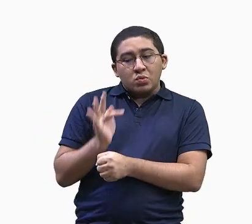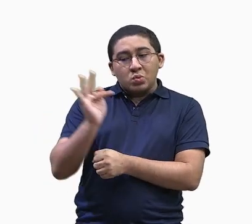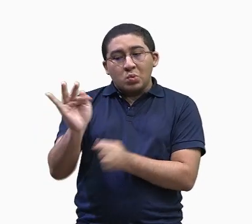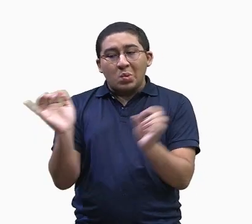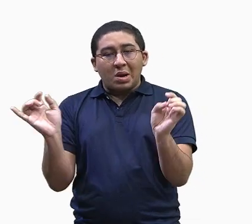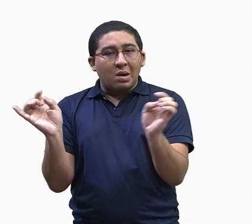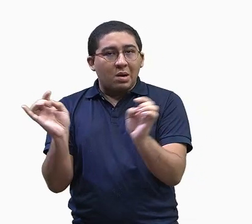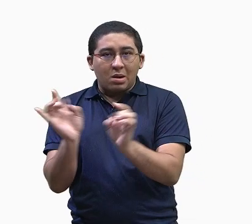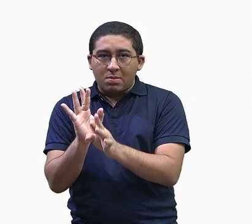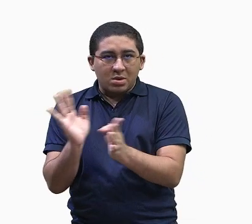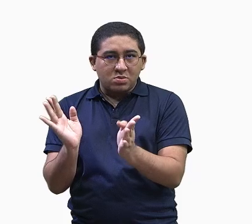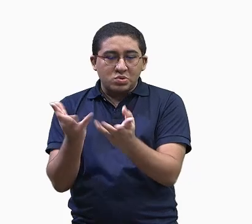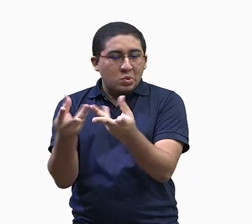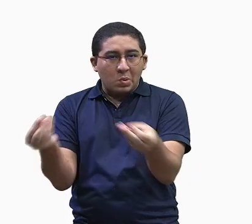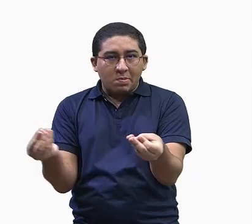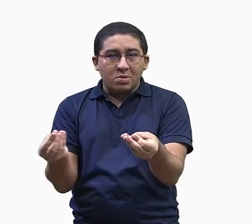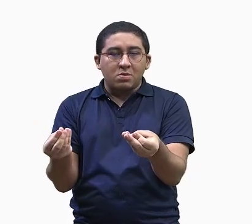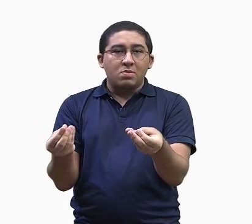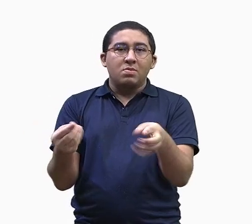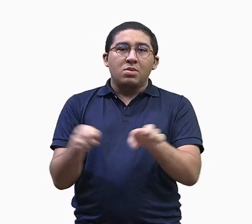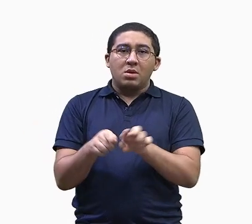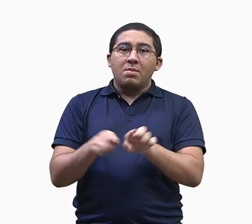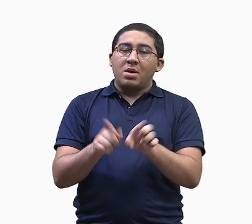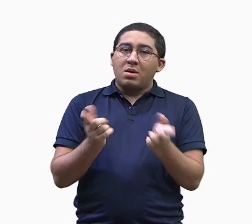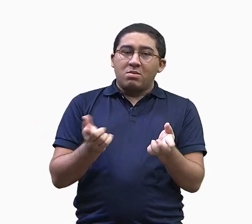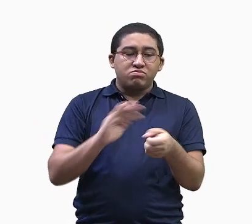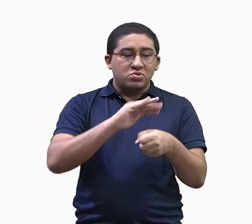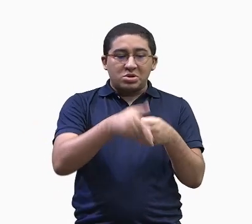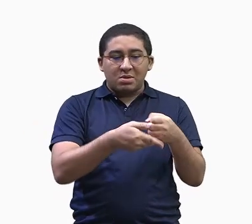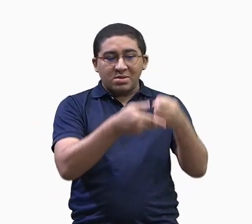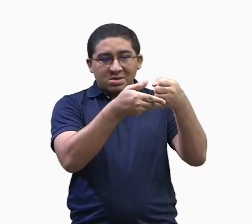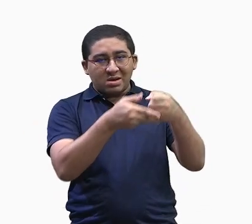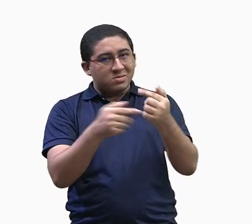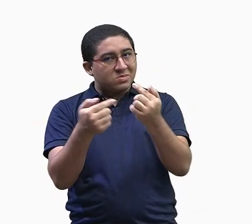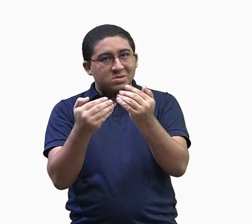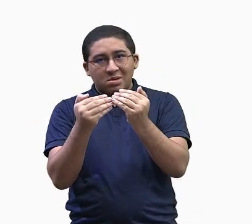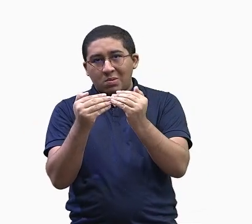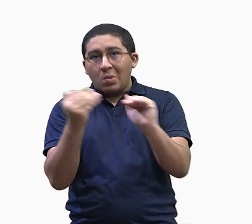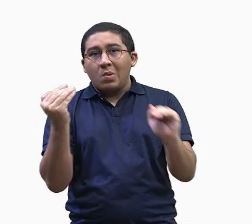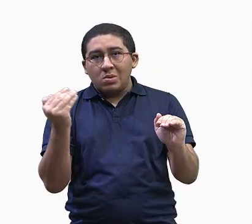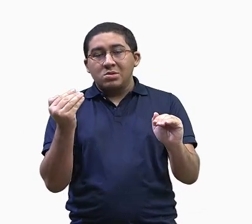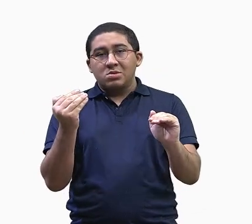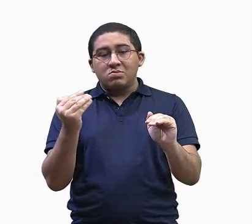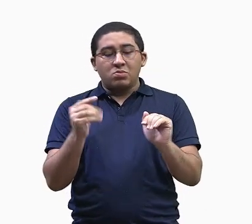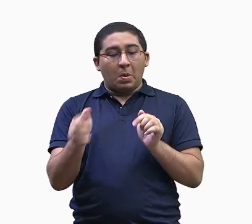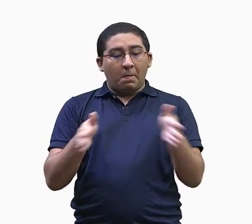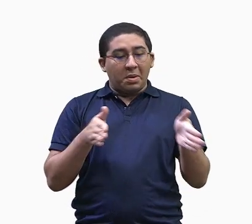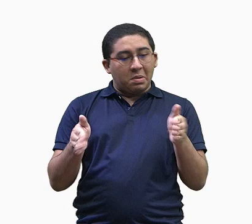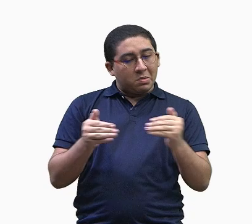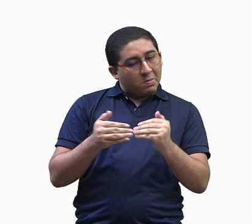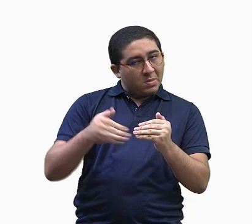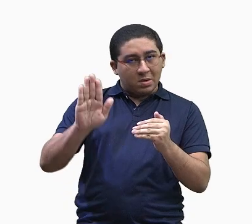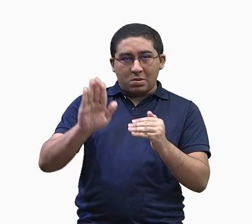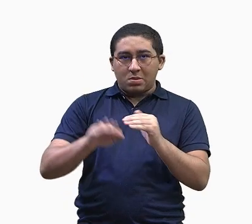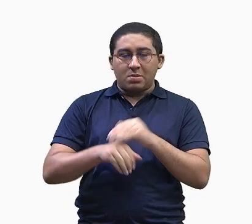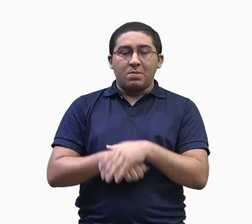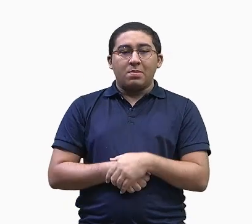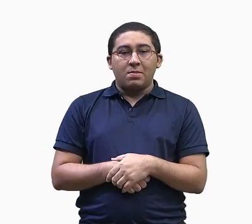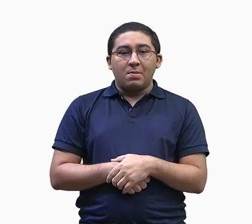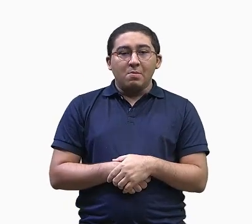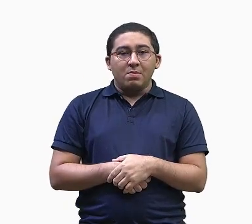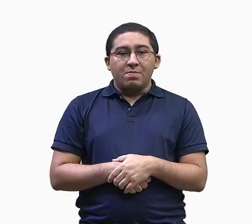principal, tornando-se aí insustentável num período maior, né? A longo prazo.